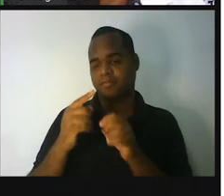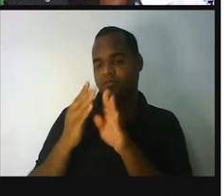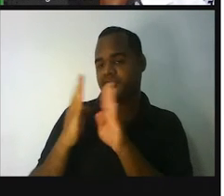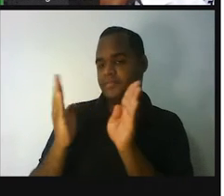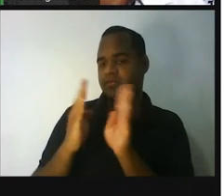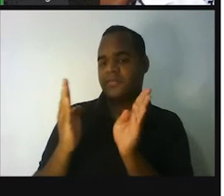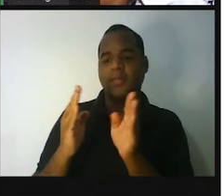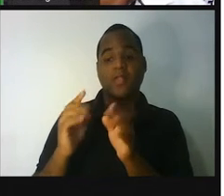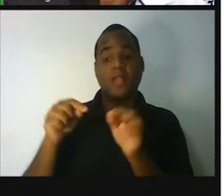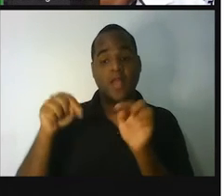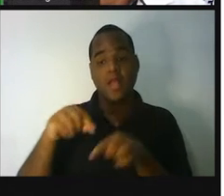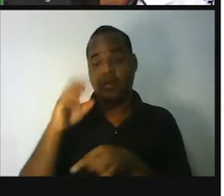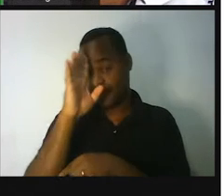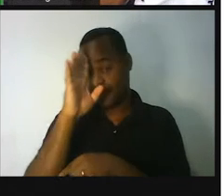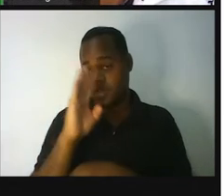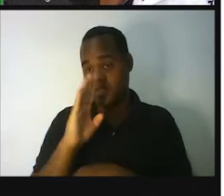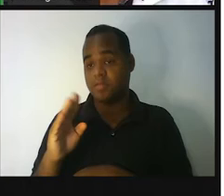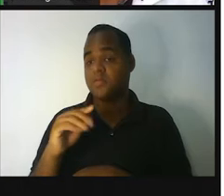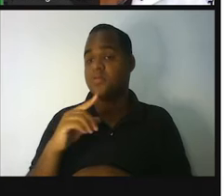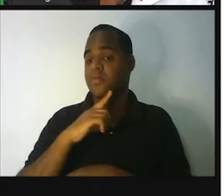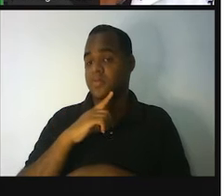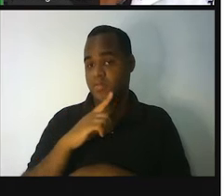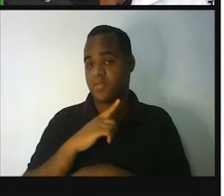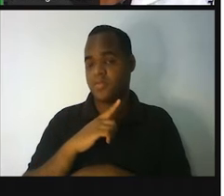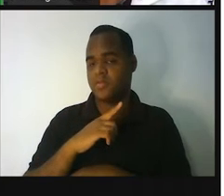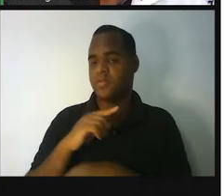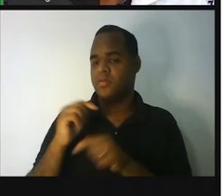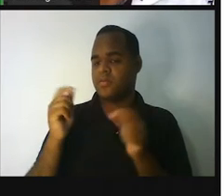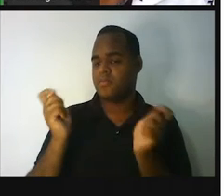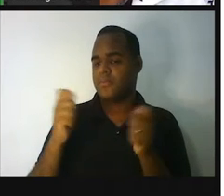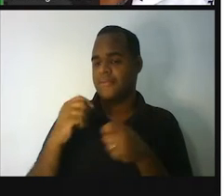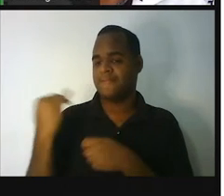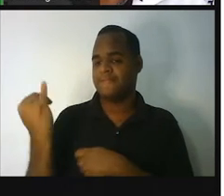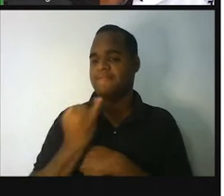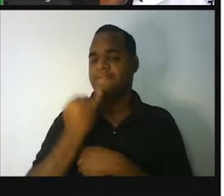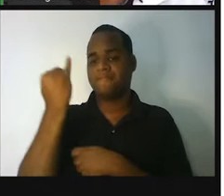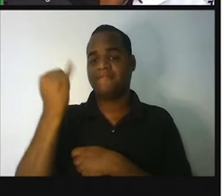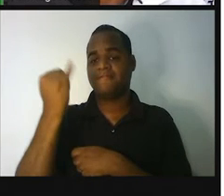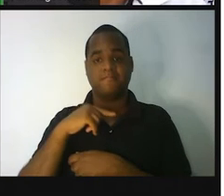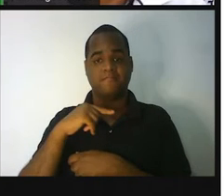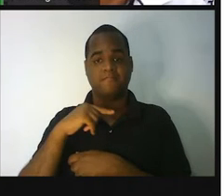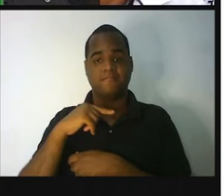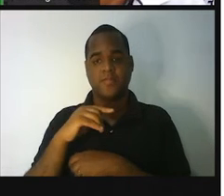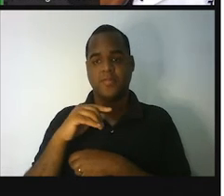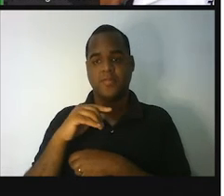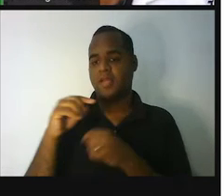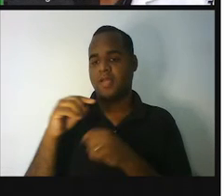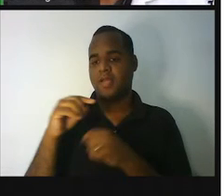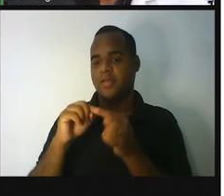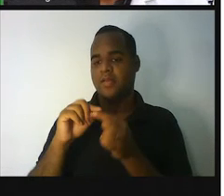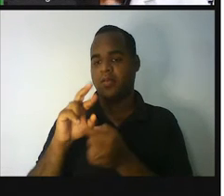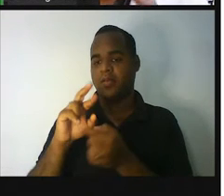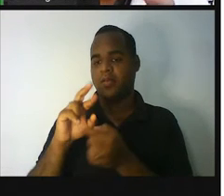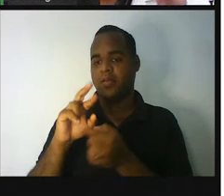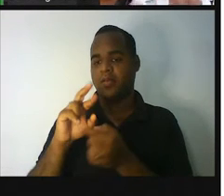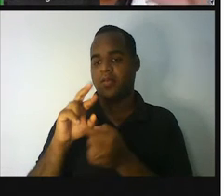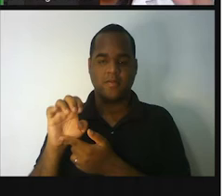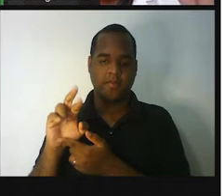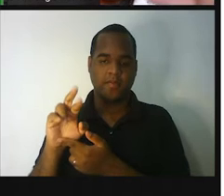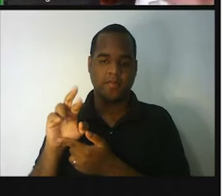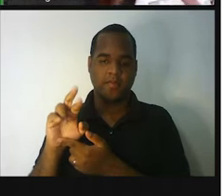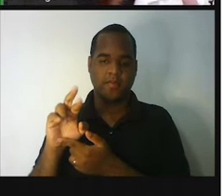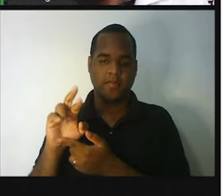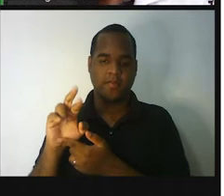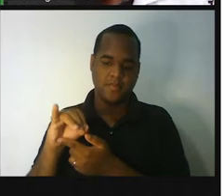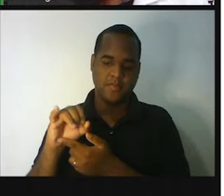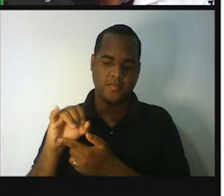no Brasil o comprimento e ele tem uma medida que ele chama de medida de referência e aquela medida